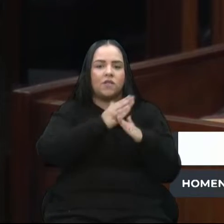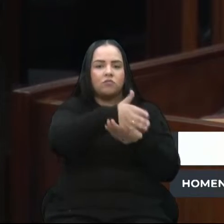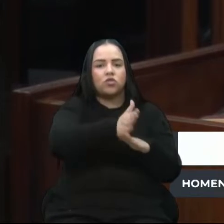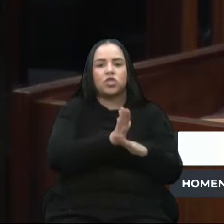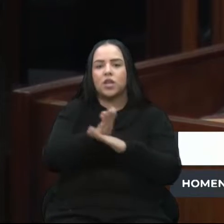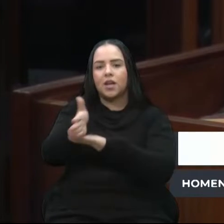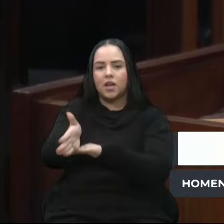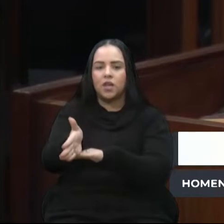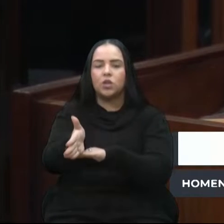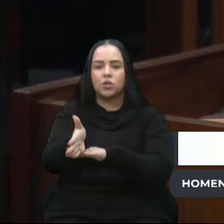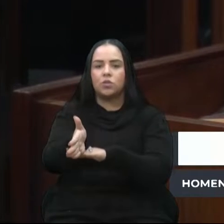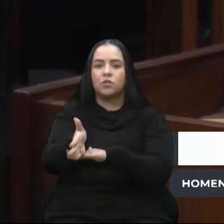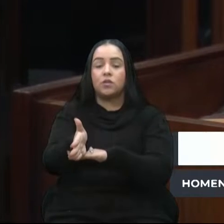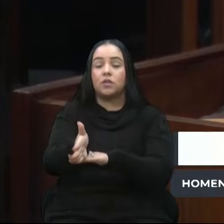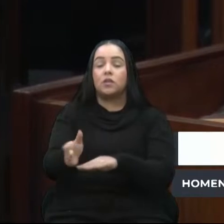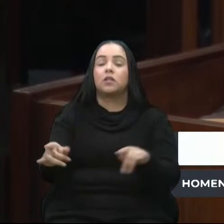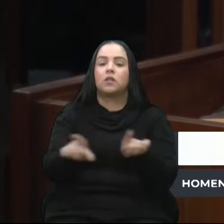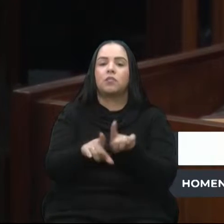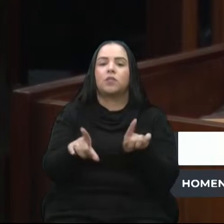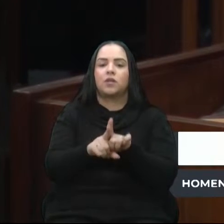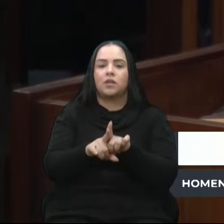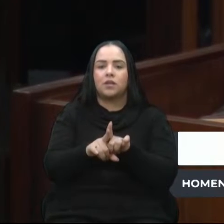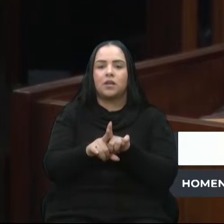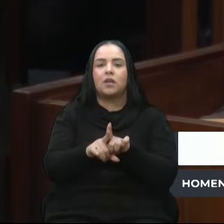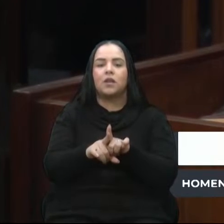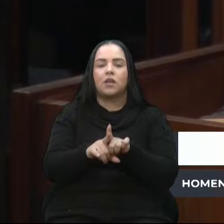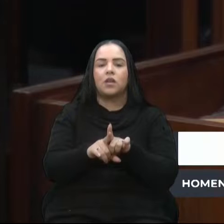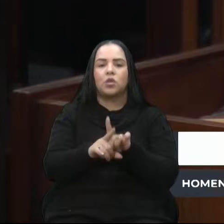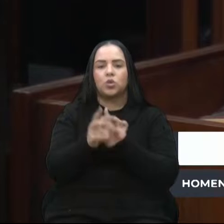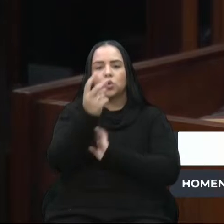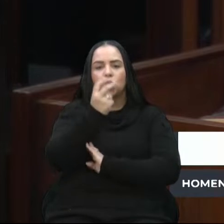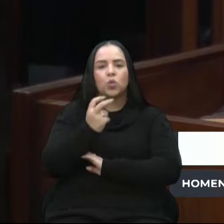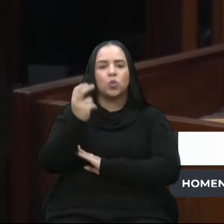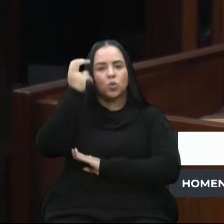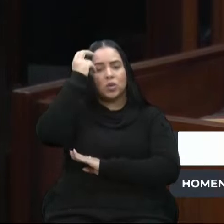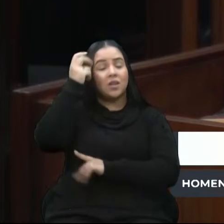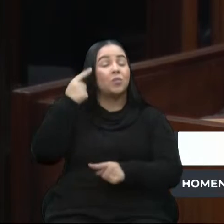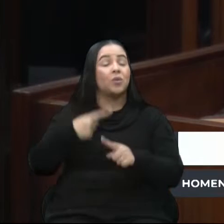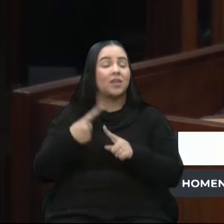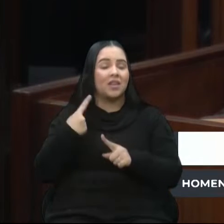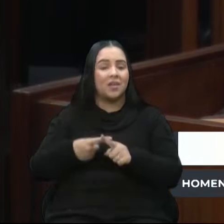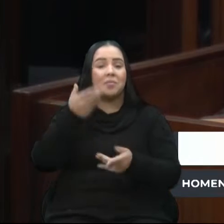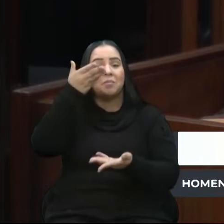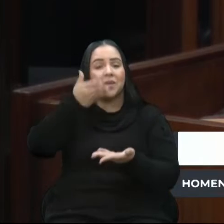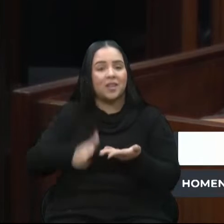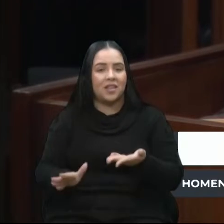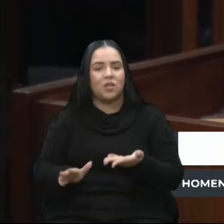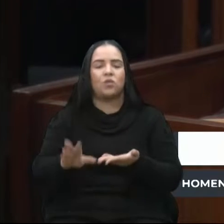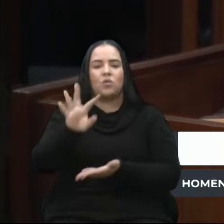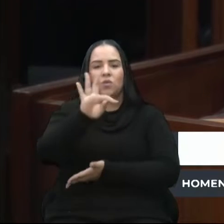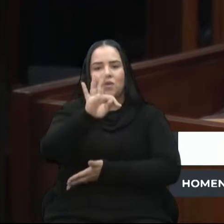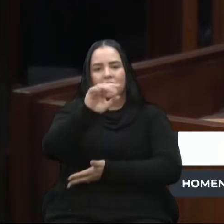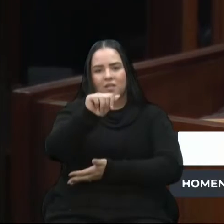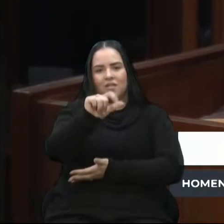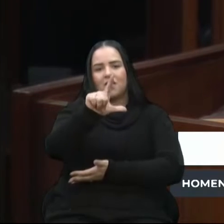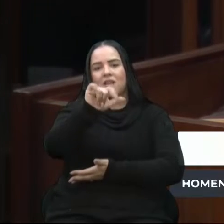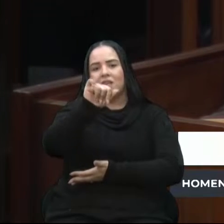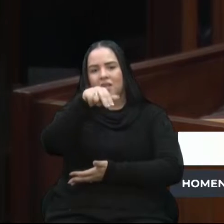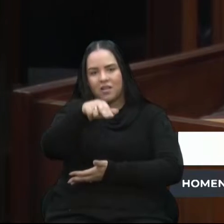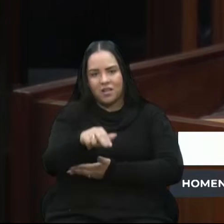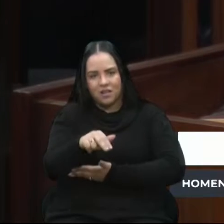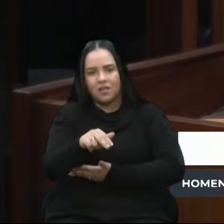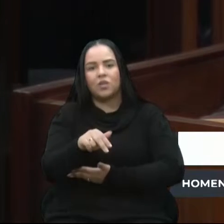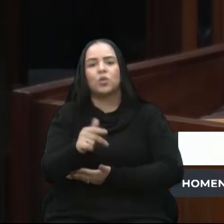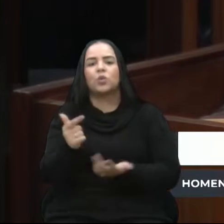e exprimida culturalmente, porque também está perdendo o seu italiano. As nossas